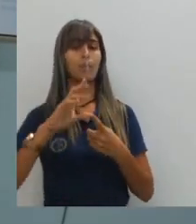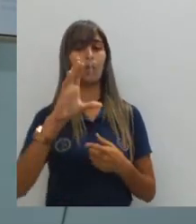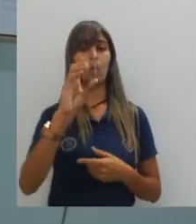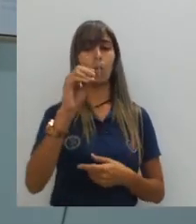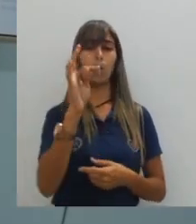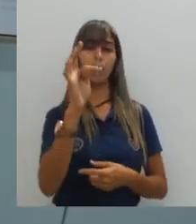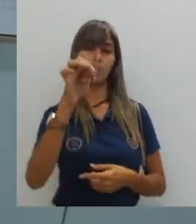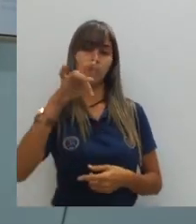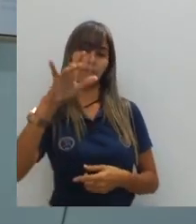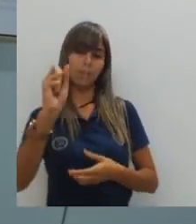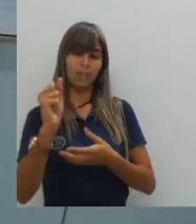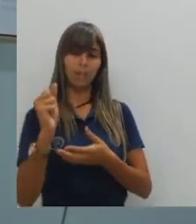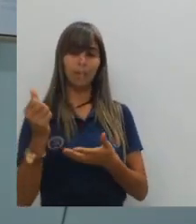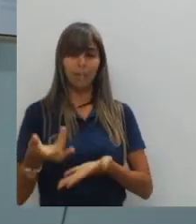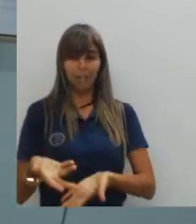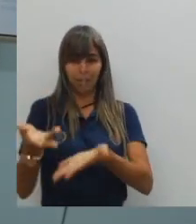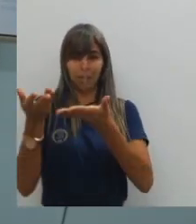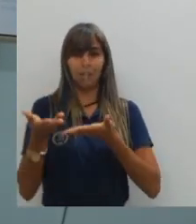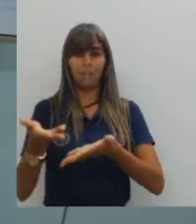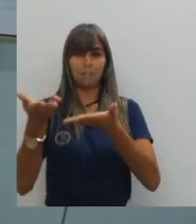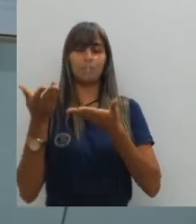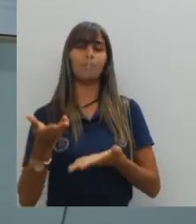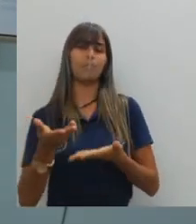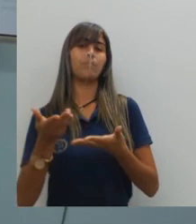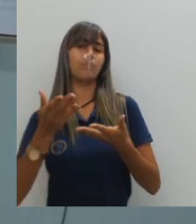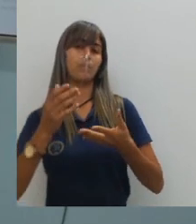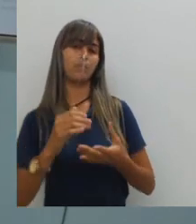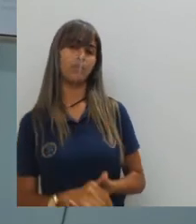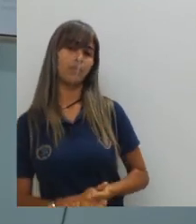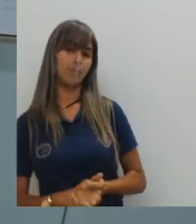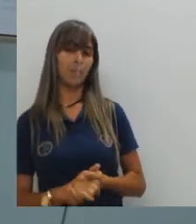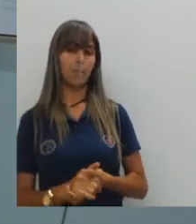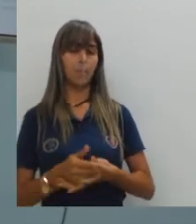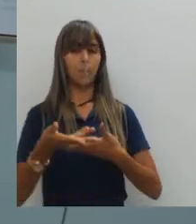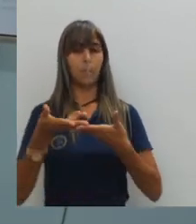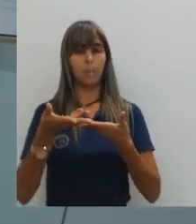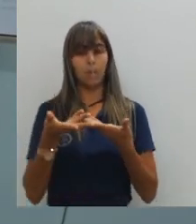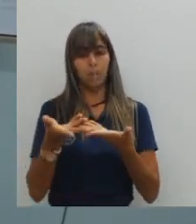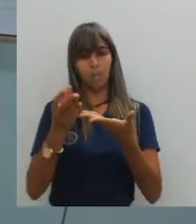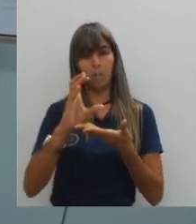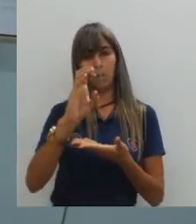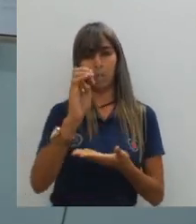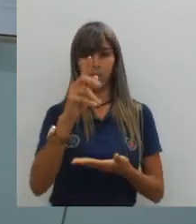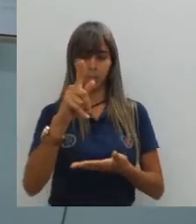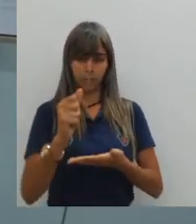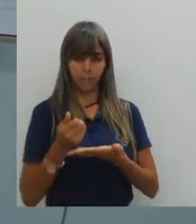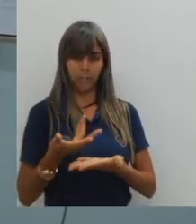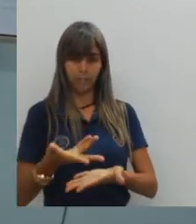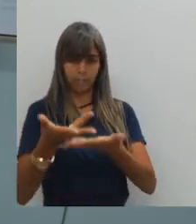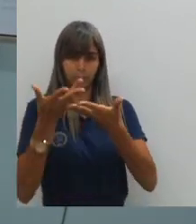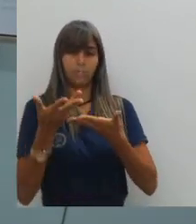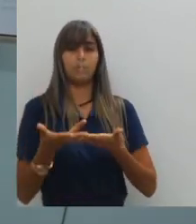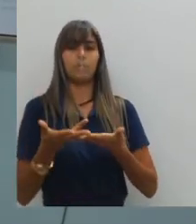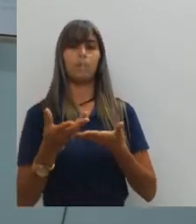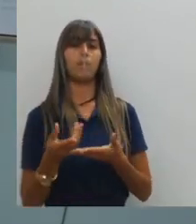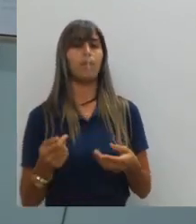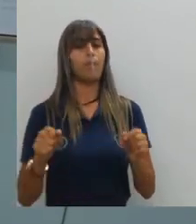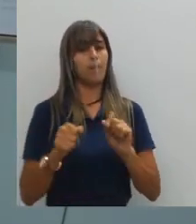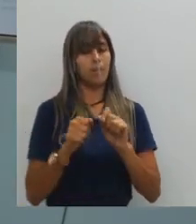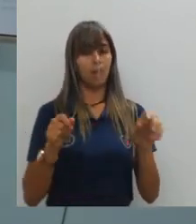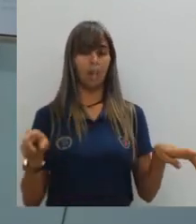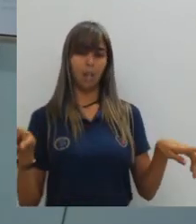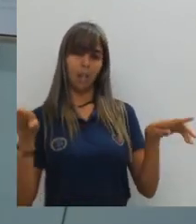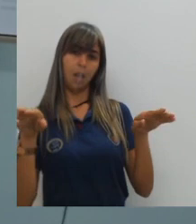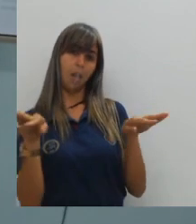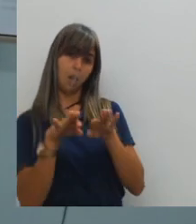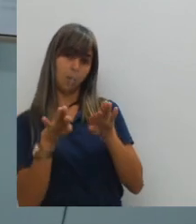Você acaba sendo motivado e essa motivação ela é uma coerção. Você é impulsionado a fazer igual. Você